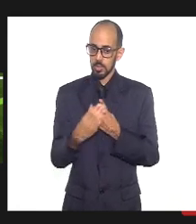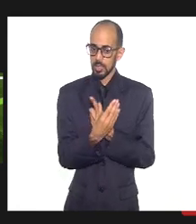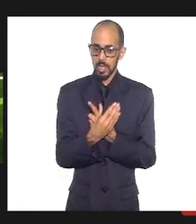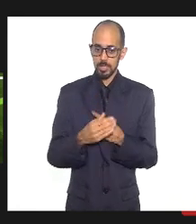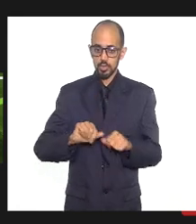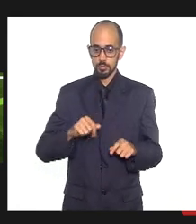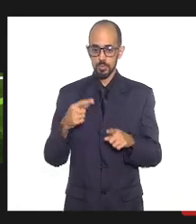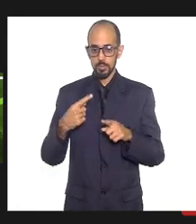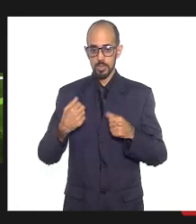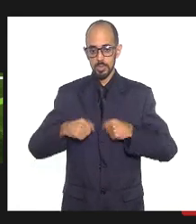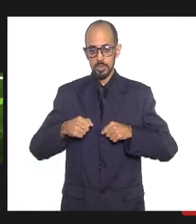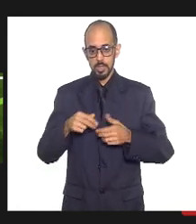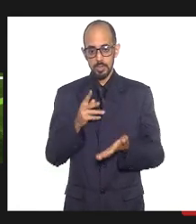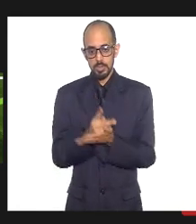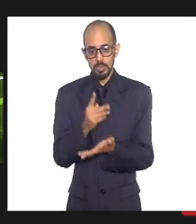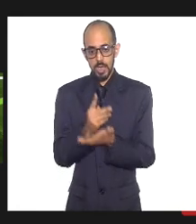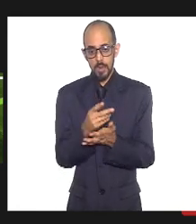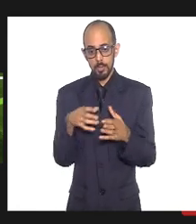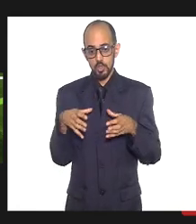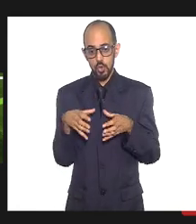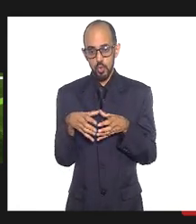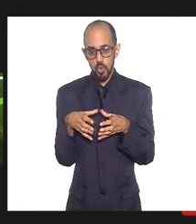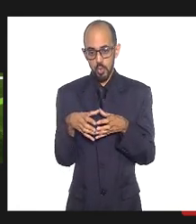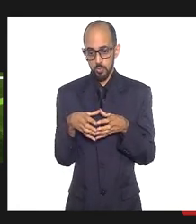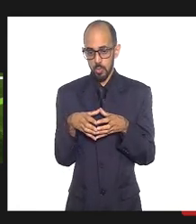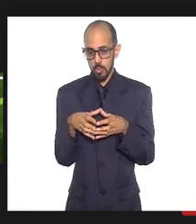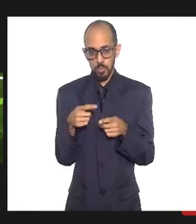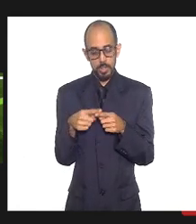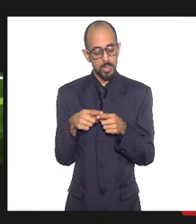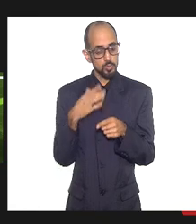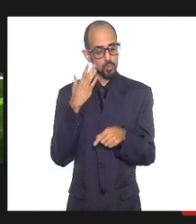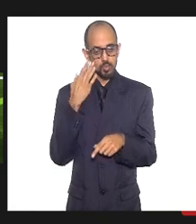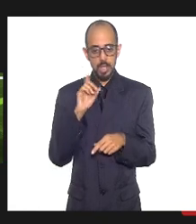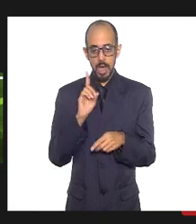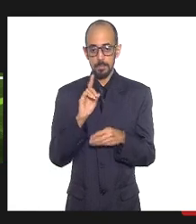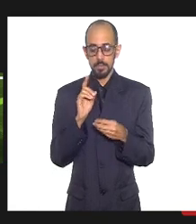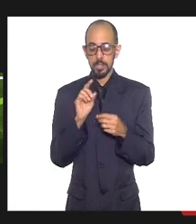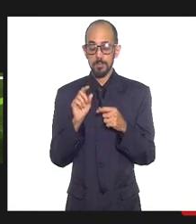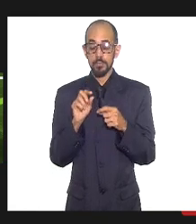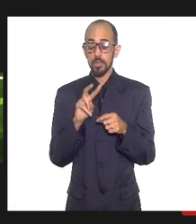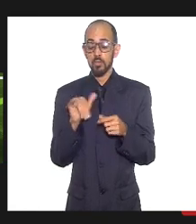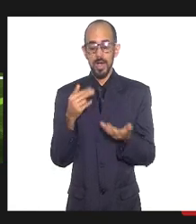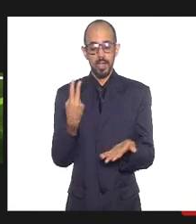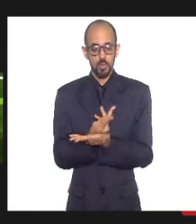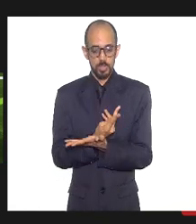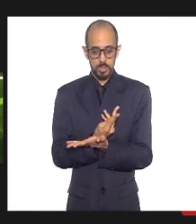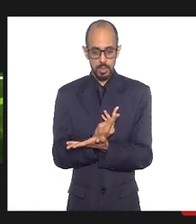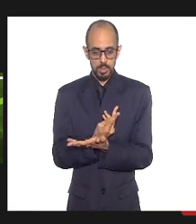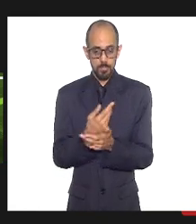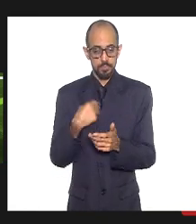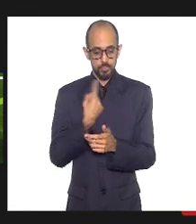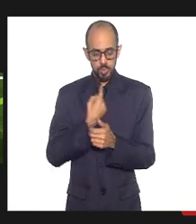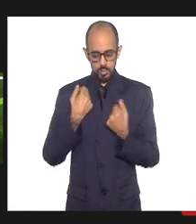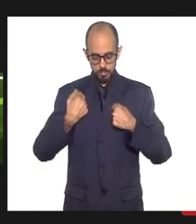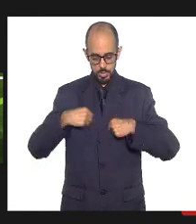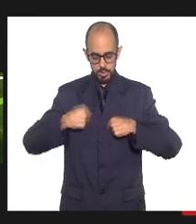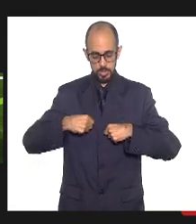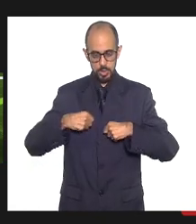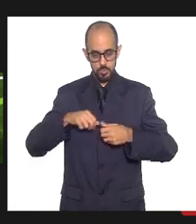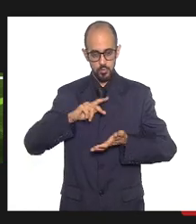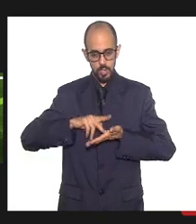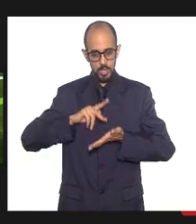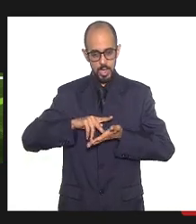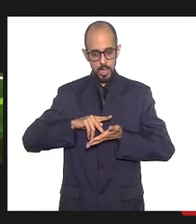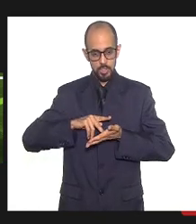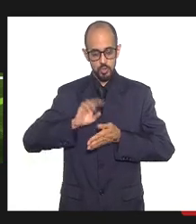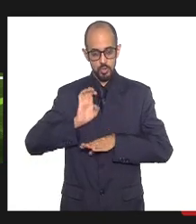internas, precisa andar sempre de grupo, porque eles não sabem o que pode acontecer. Enfim, então a gente precisa que realmente o Estado do Rio de Janeiro